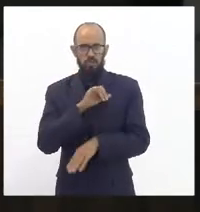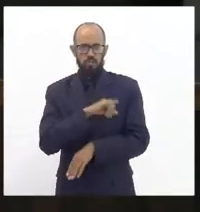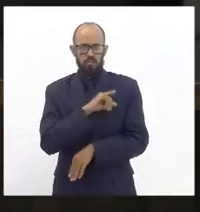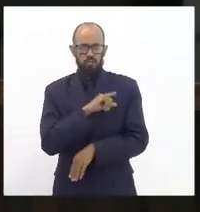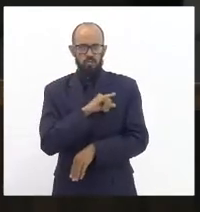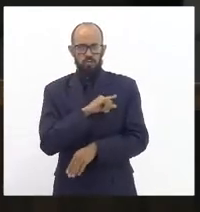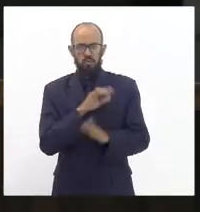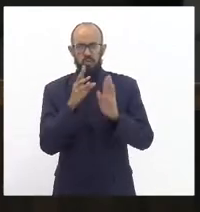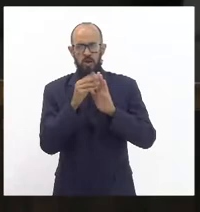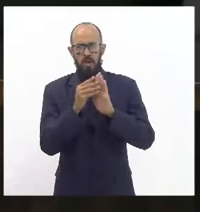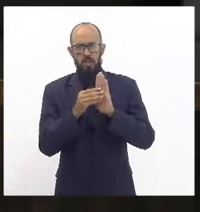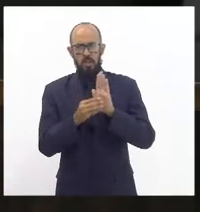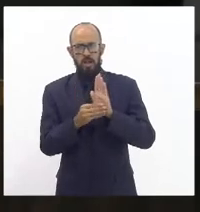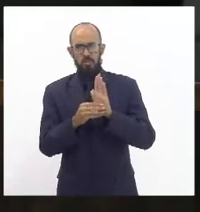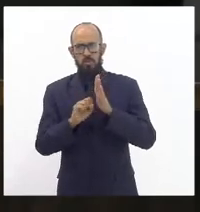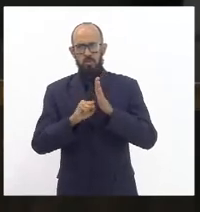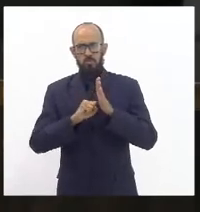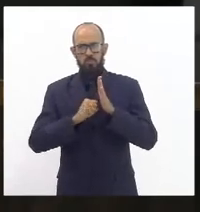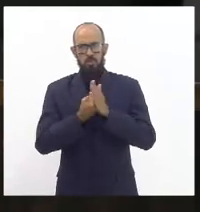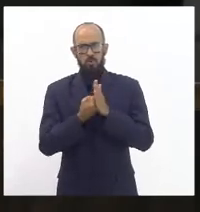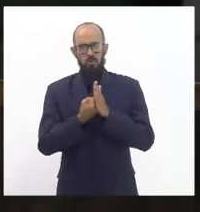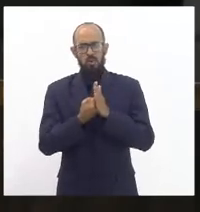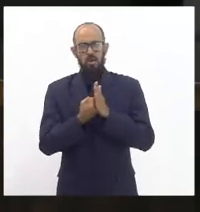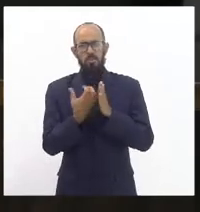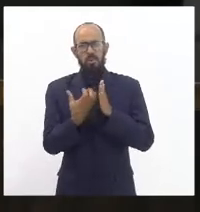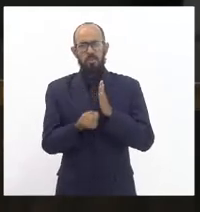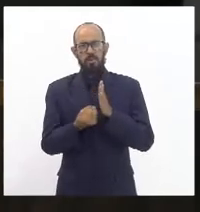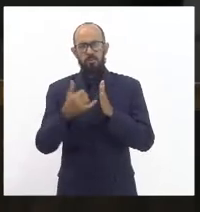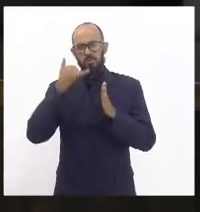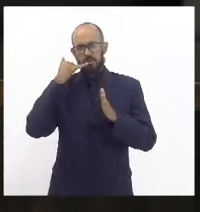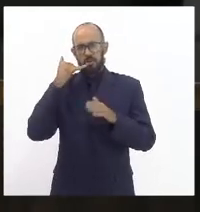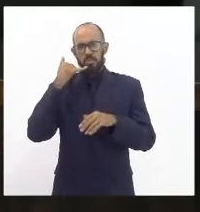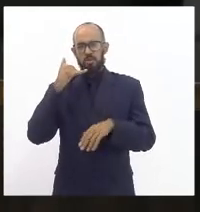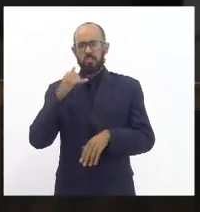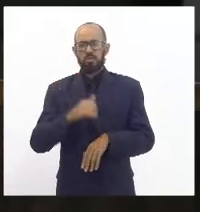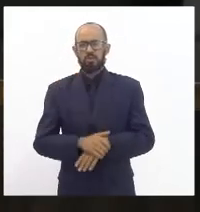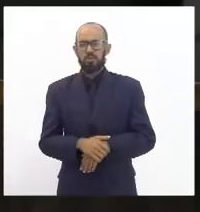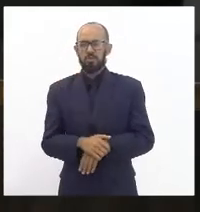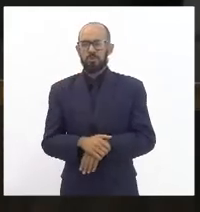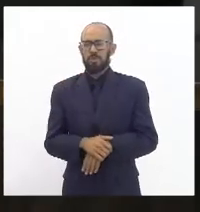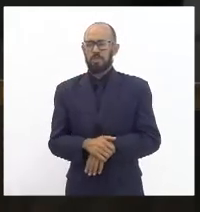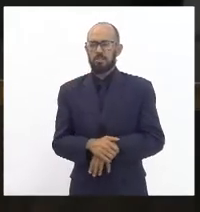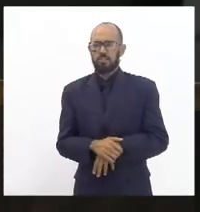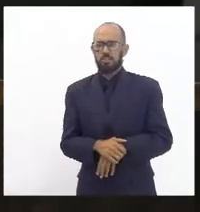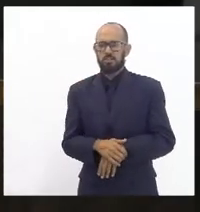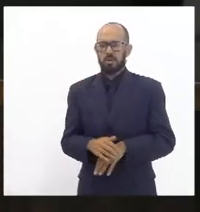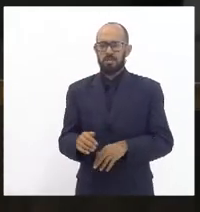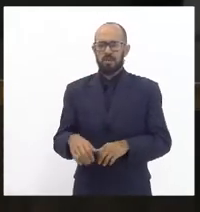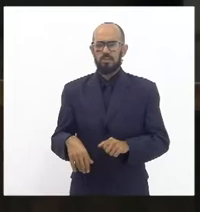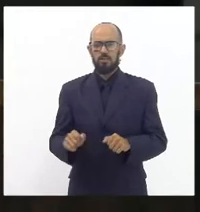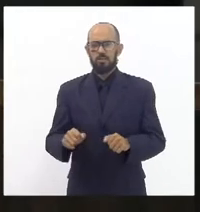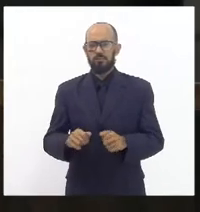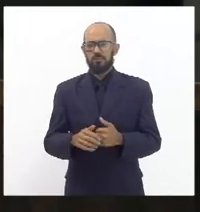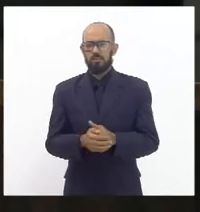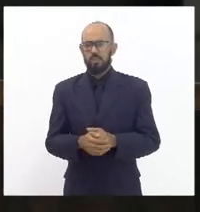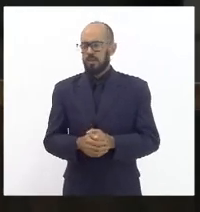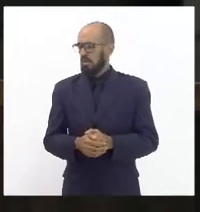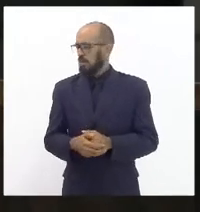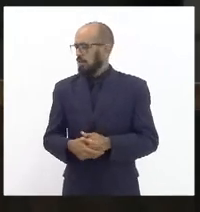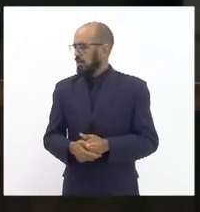cadastro único para o bloqueio do recebimento de ligações e mensagen de telefônica de telemarketing em telefone